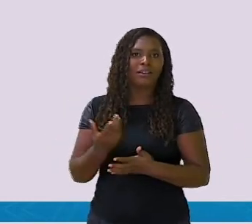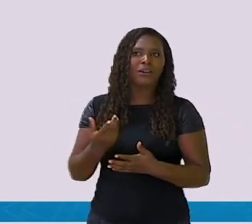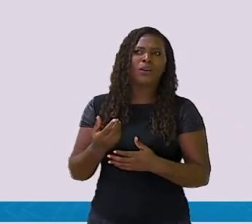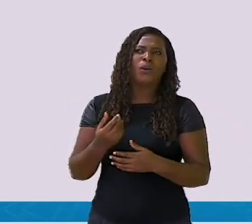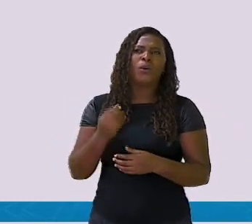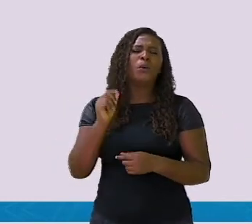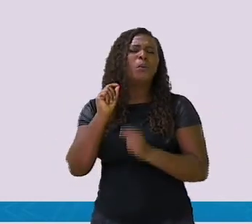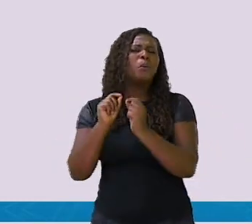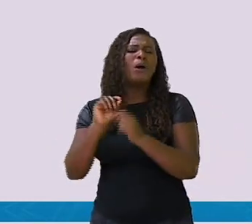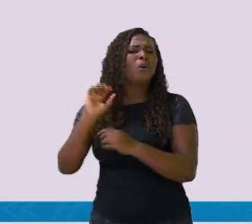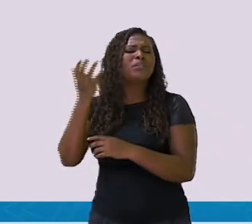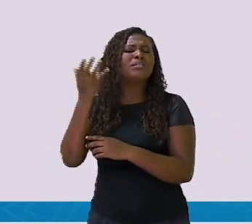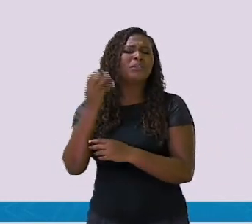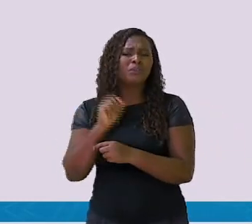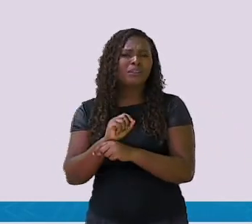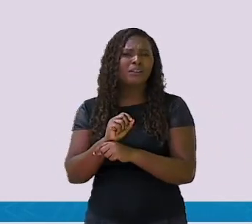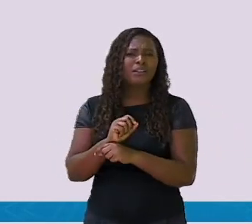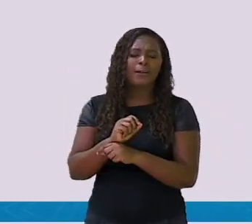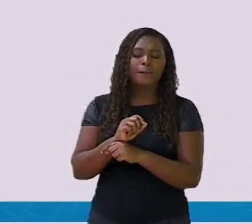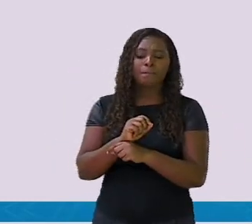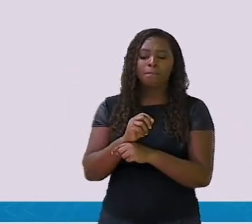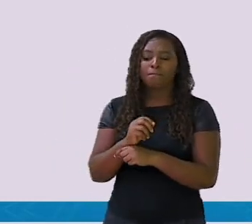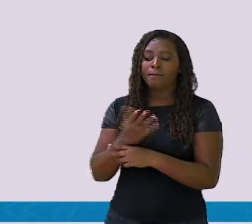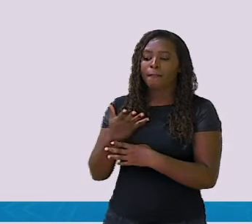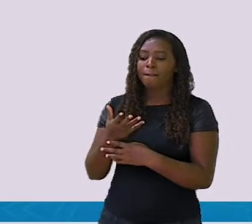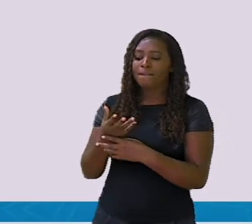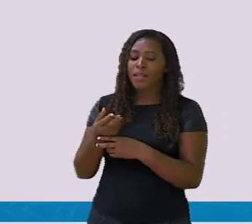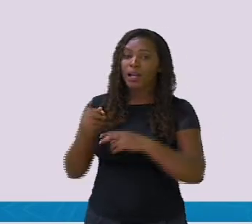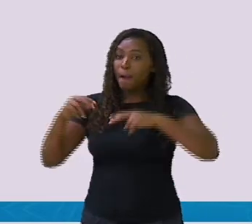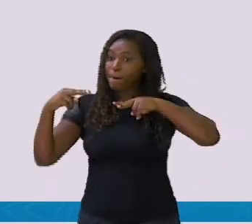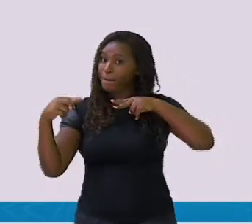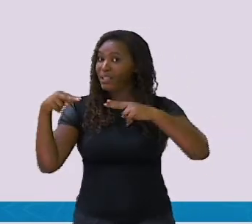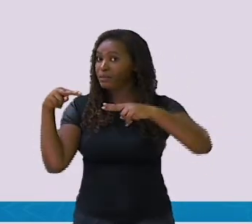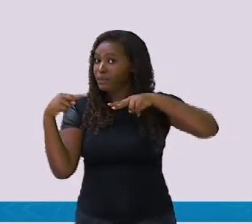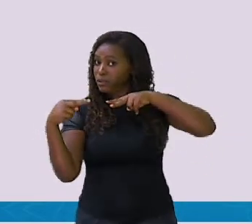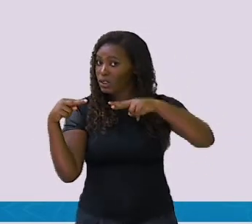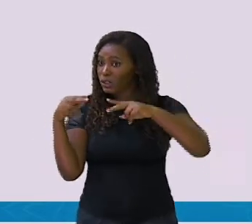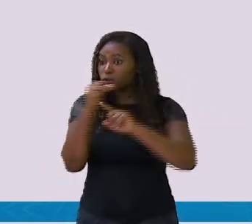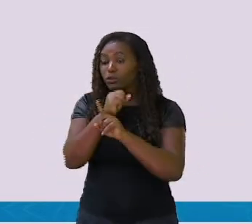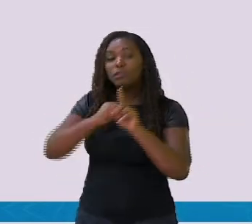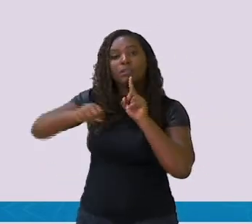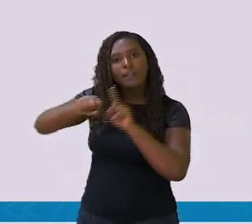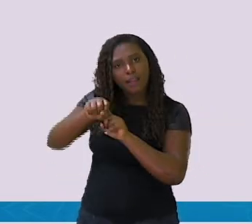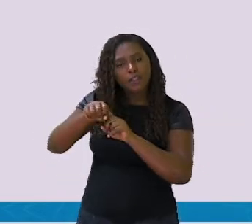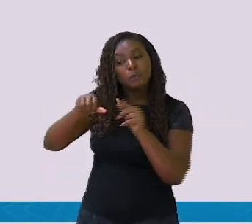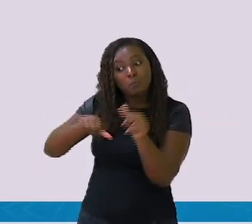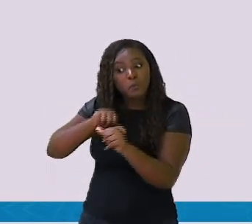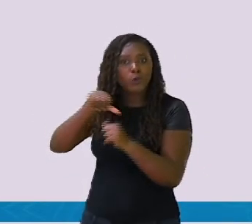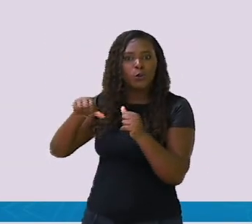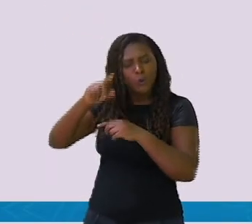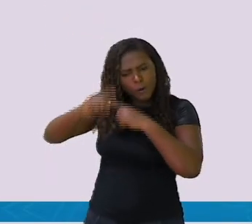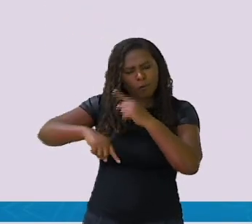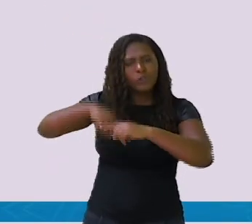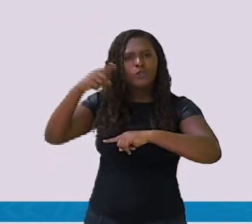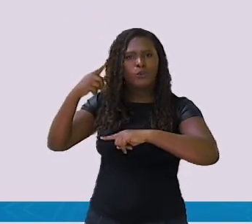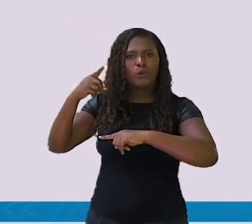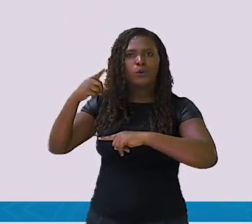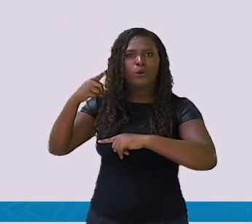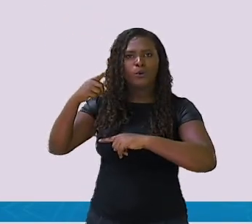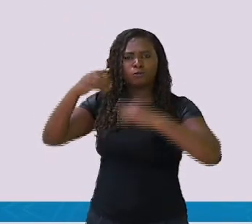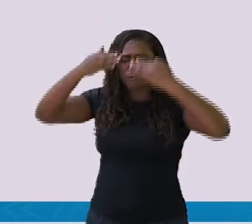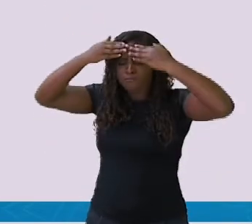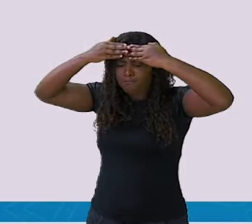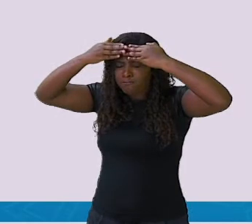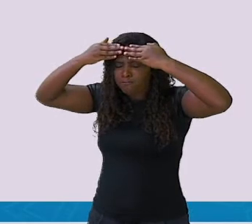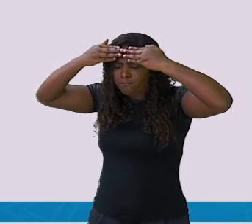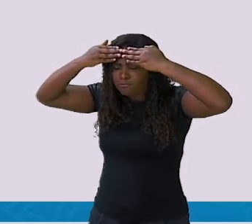olhar, existiam os questionamentos, então isso cresce, isso modifica, isso transforma. E aí,